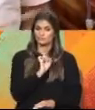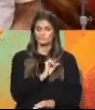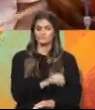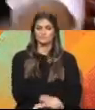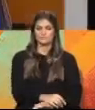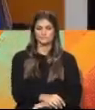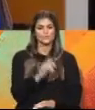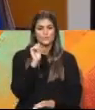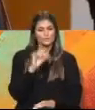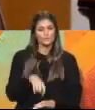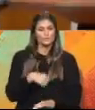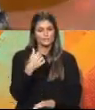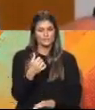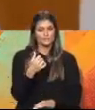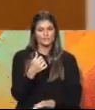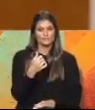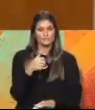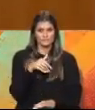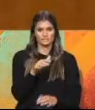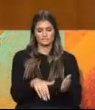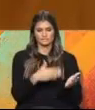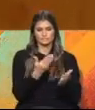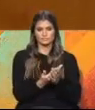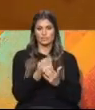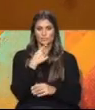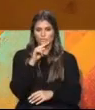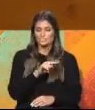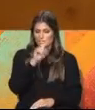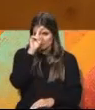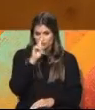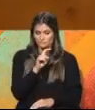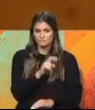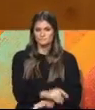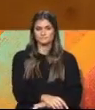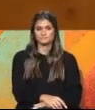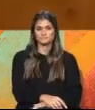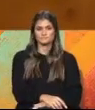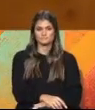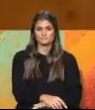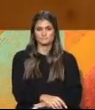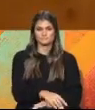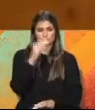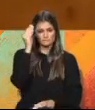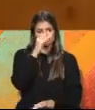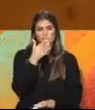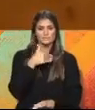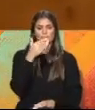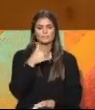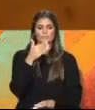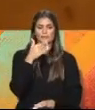o vinho verde me fará recordar a aldeia branca